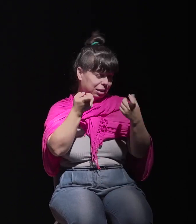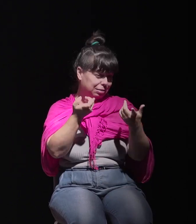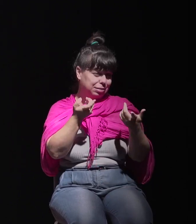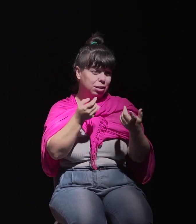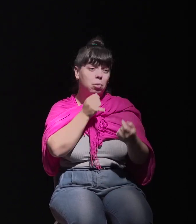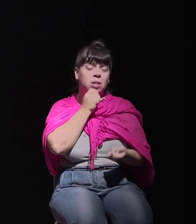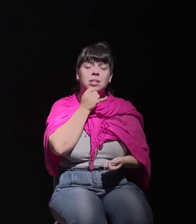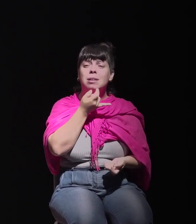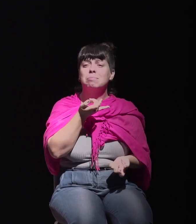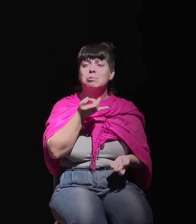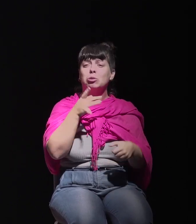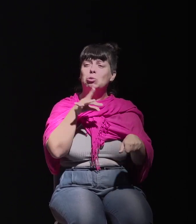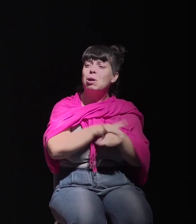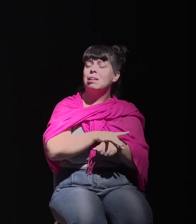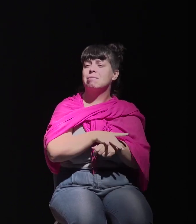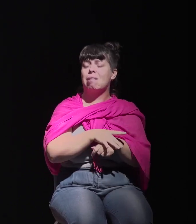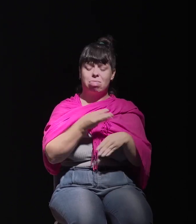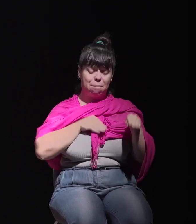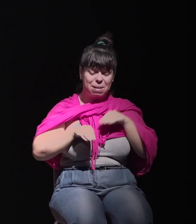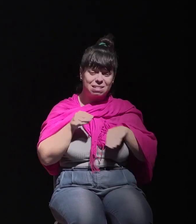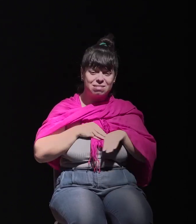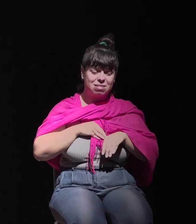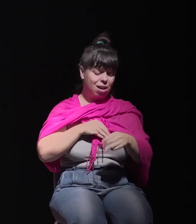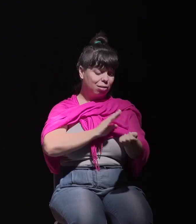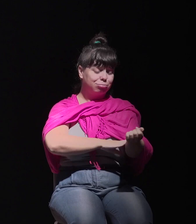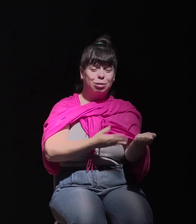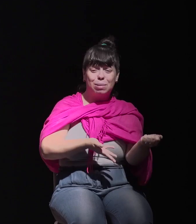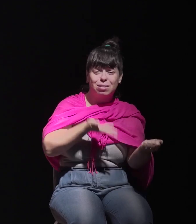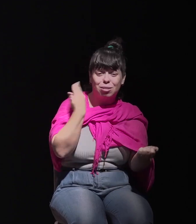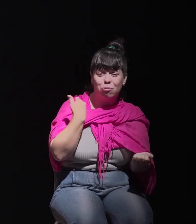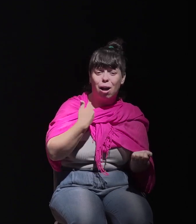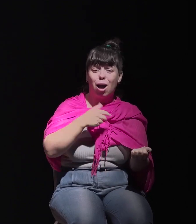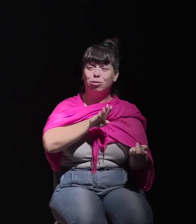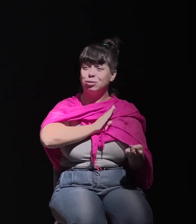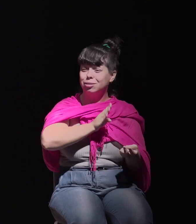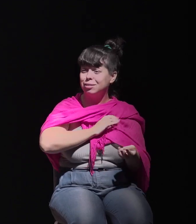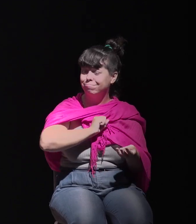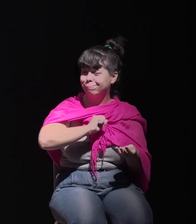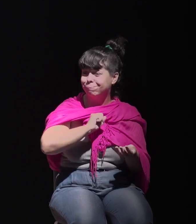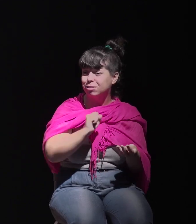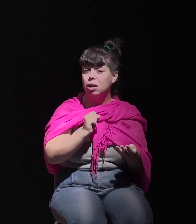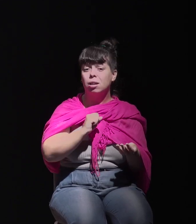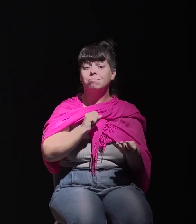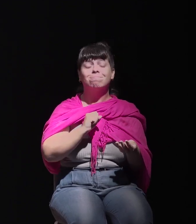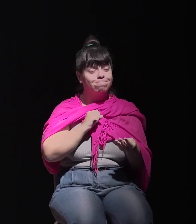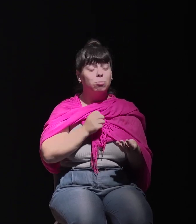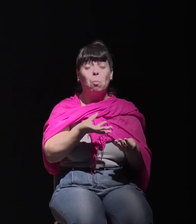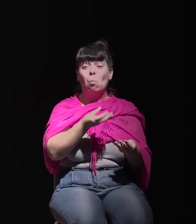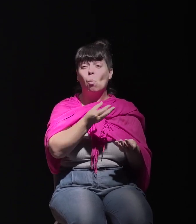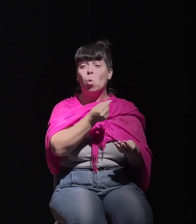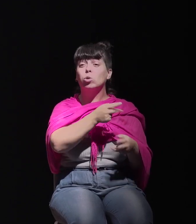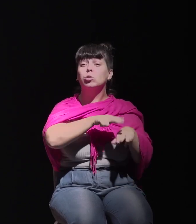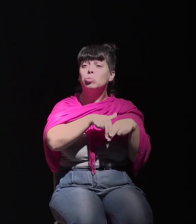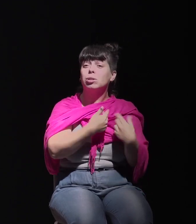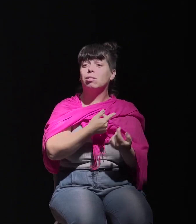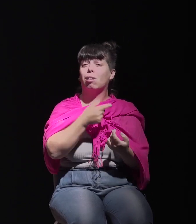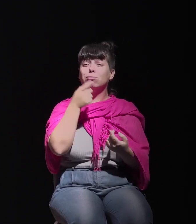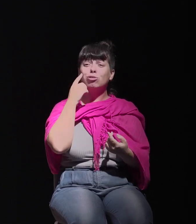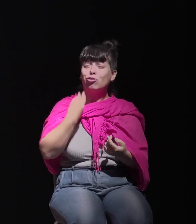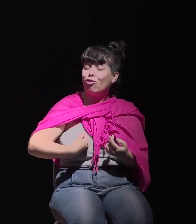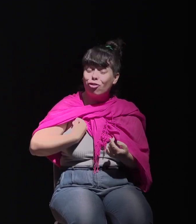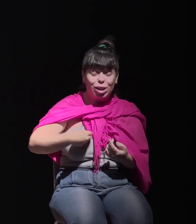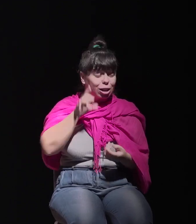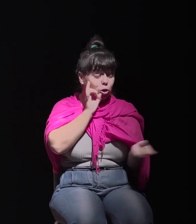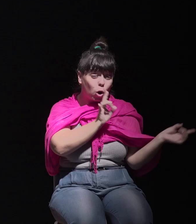como depressão, hipertensão, estão totalmente relacionadas com um cotidiano estressante que é marcado por violência, por trauma,